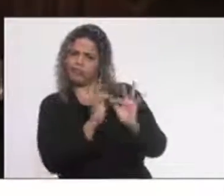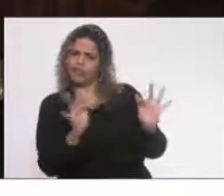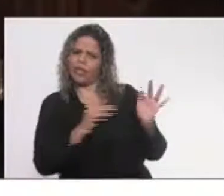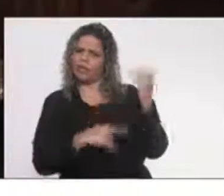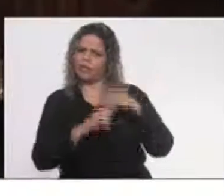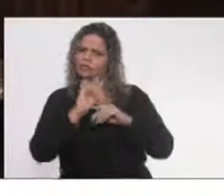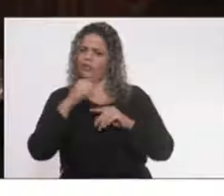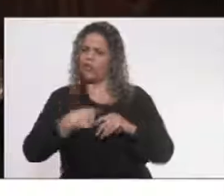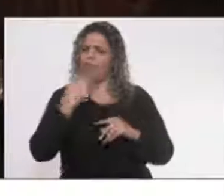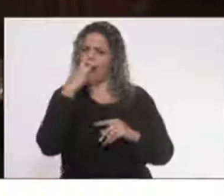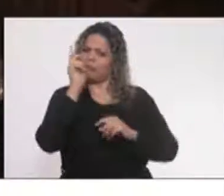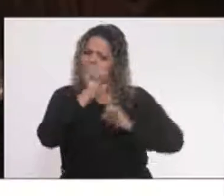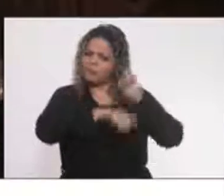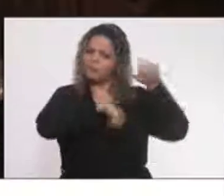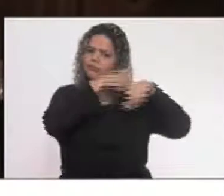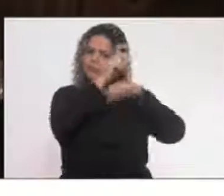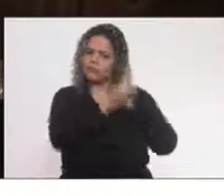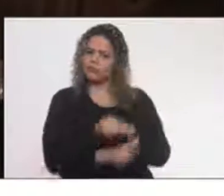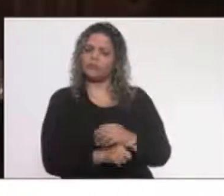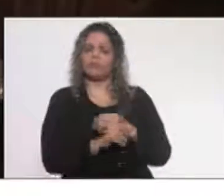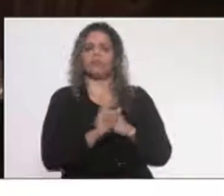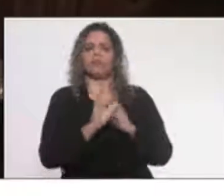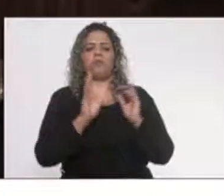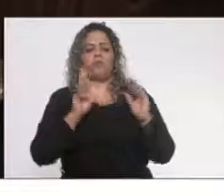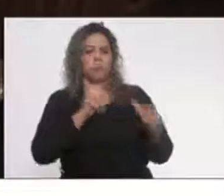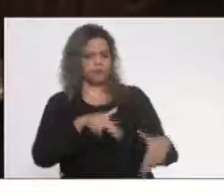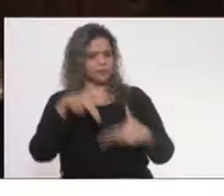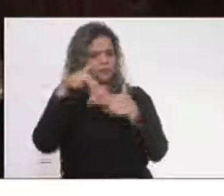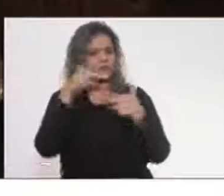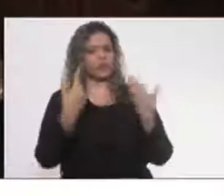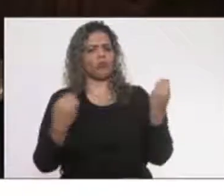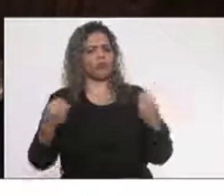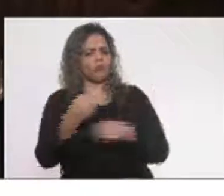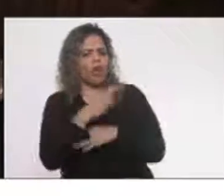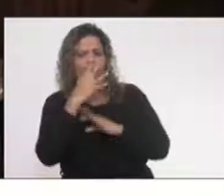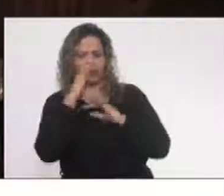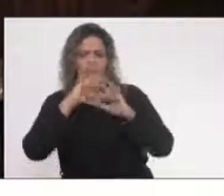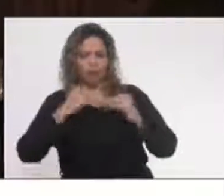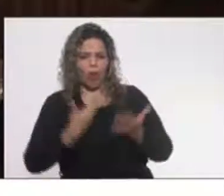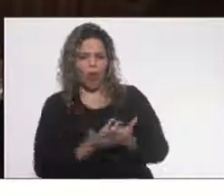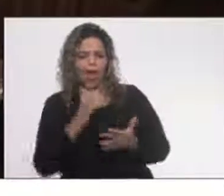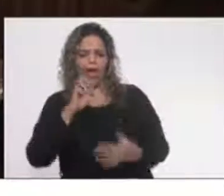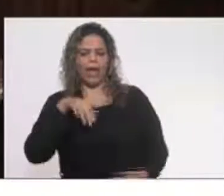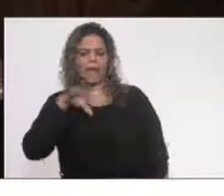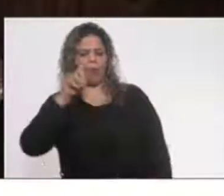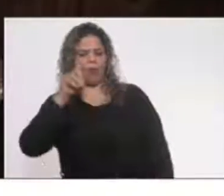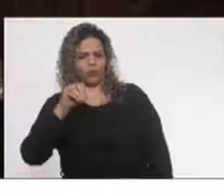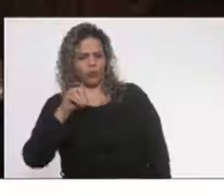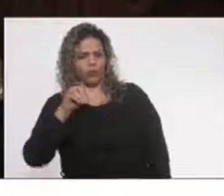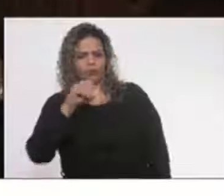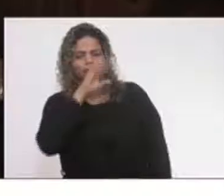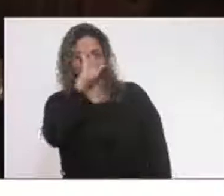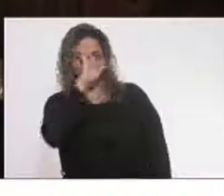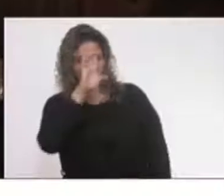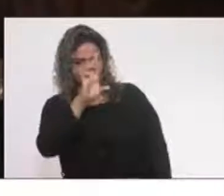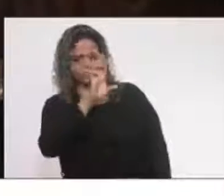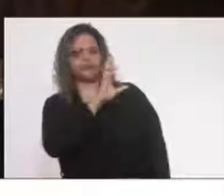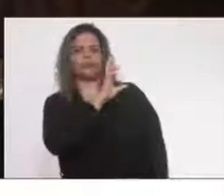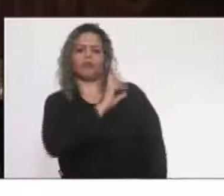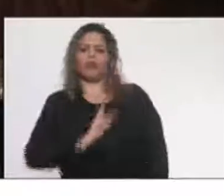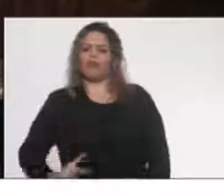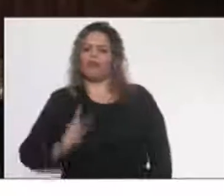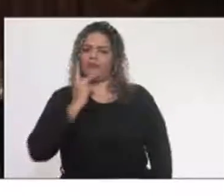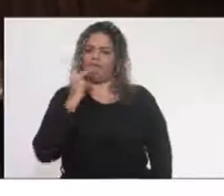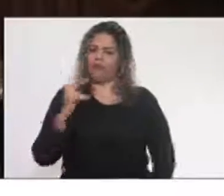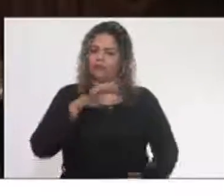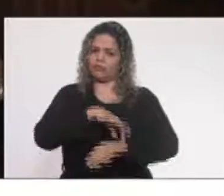para a gente não transformar esse púlpito numa nova escolinha do Raimundo. Senhor presidente, venho falar de